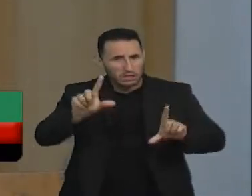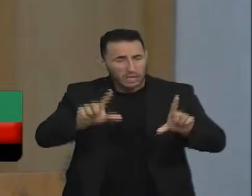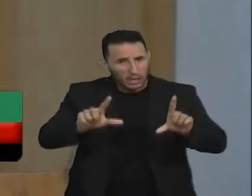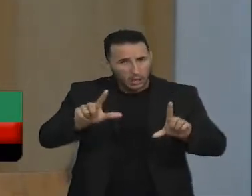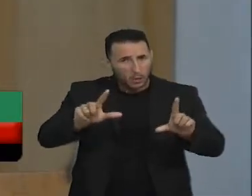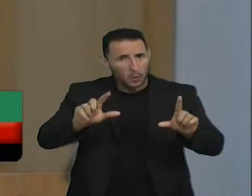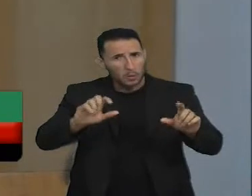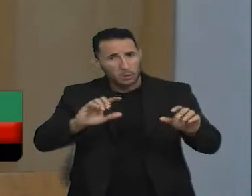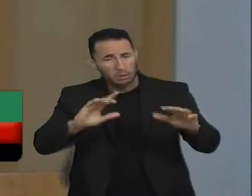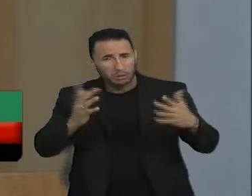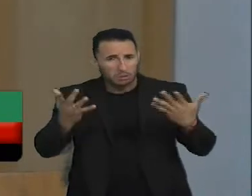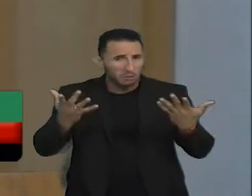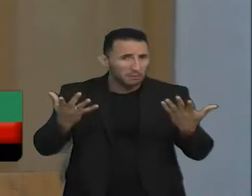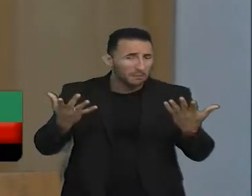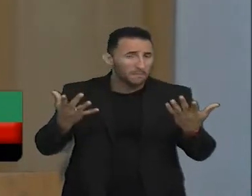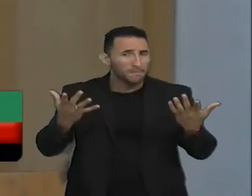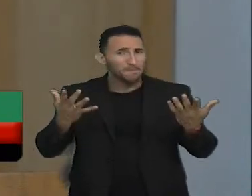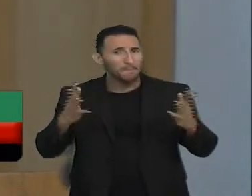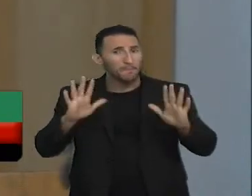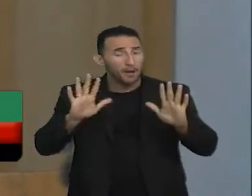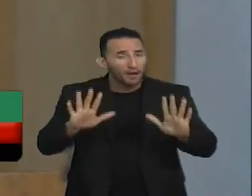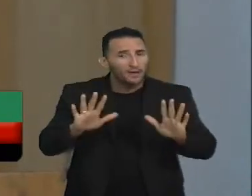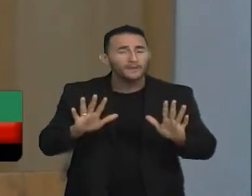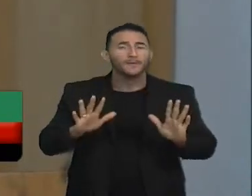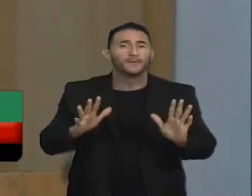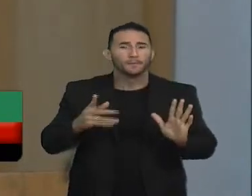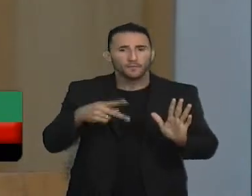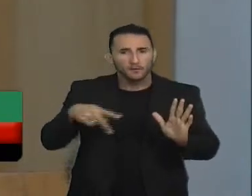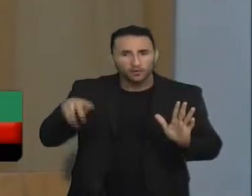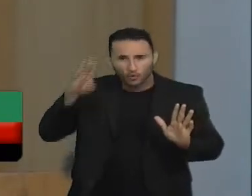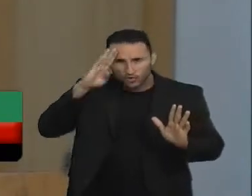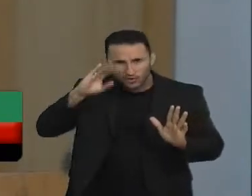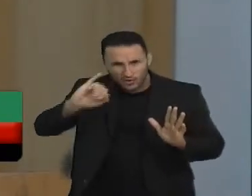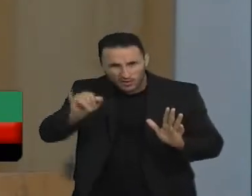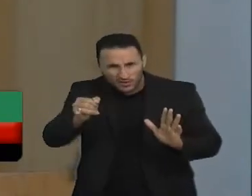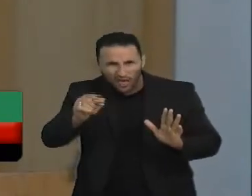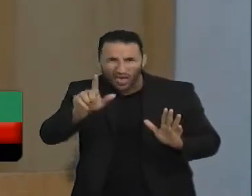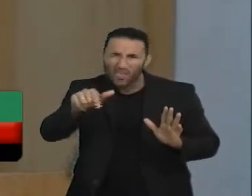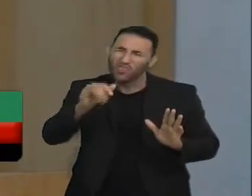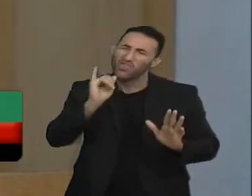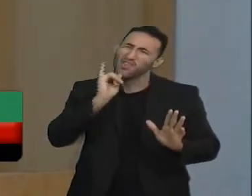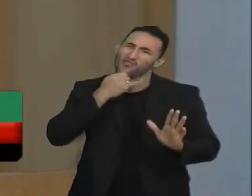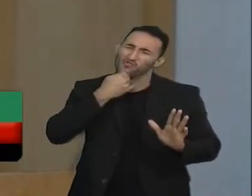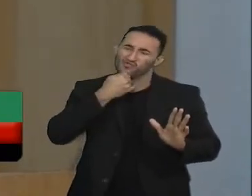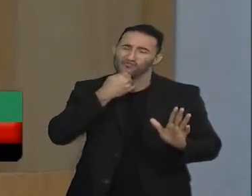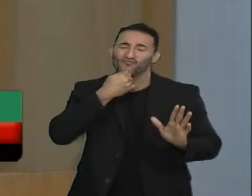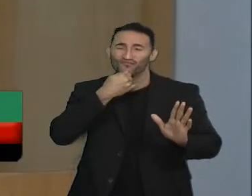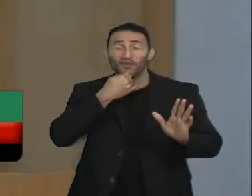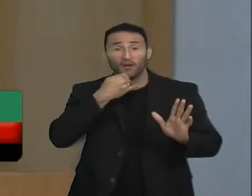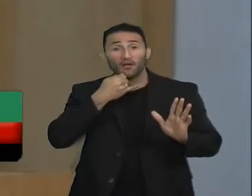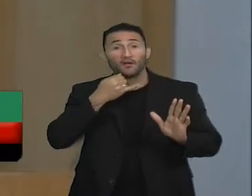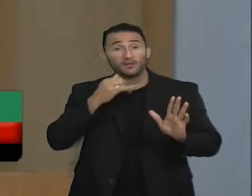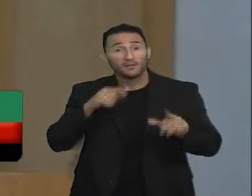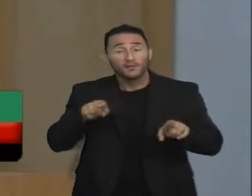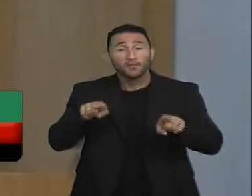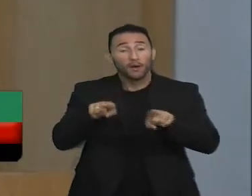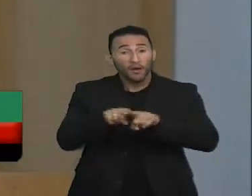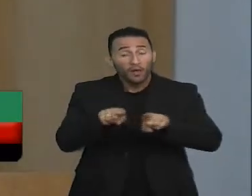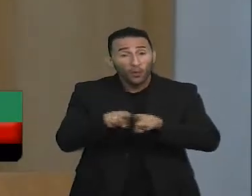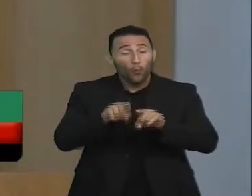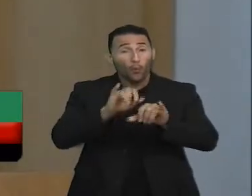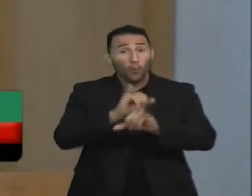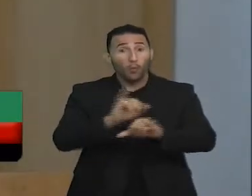mas, presidente Josias, uma tristeza, e mais também trazendo um